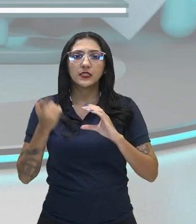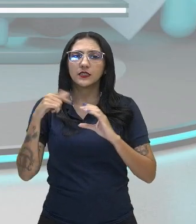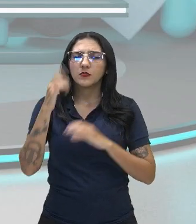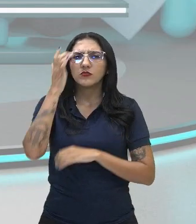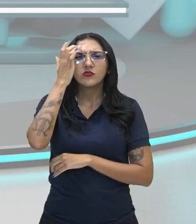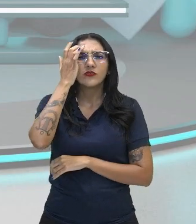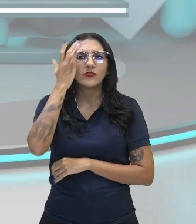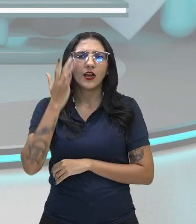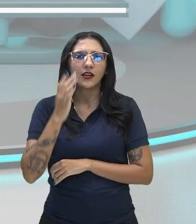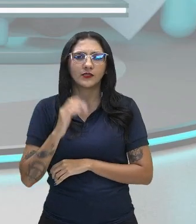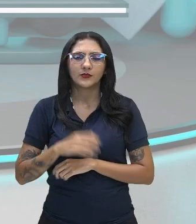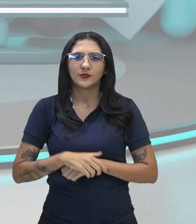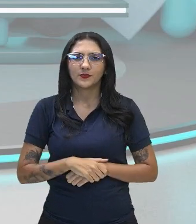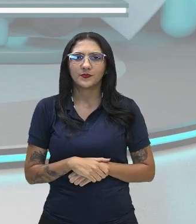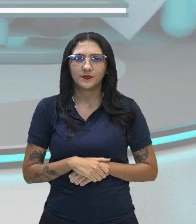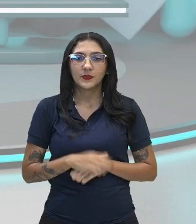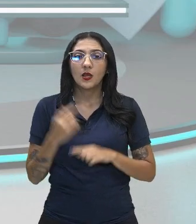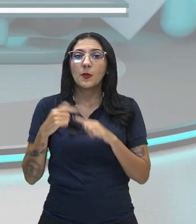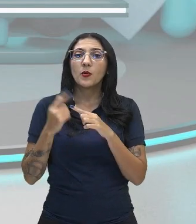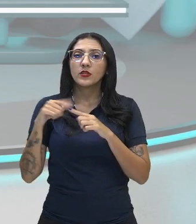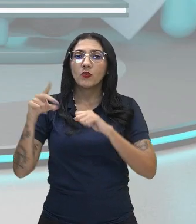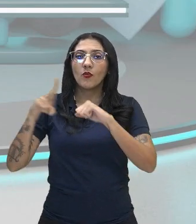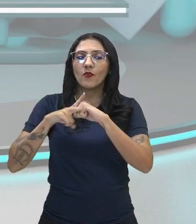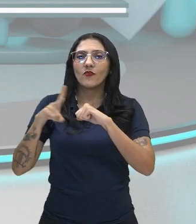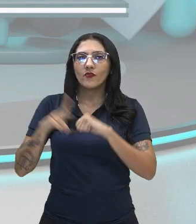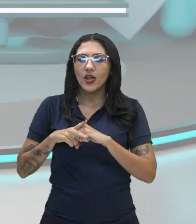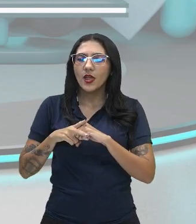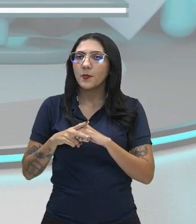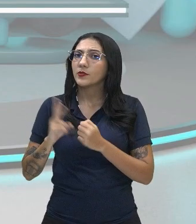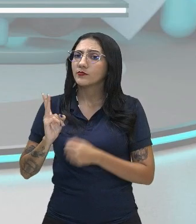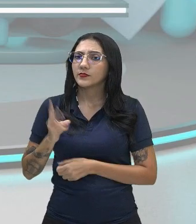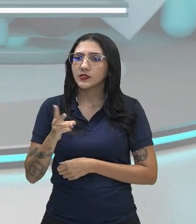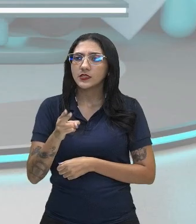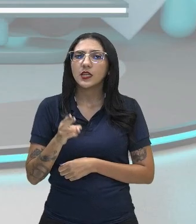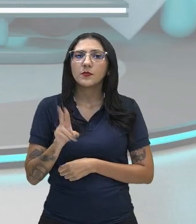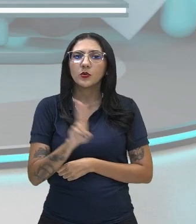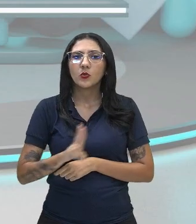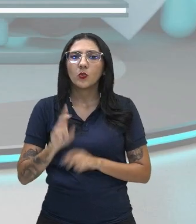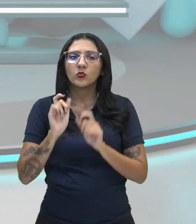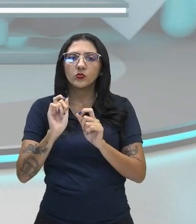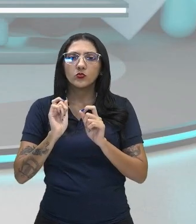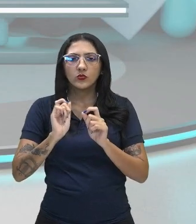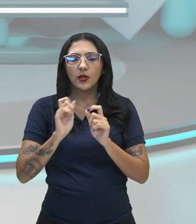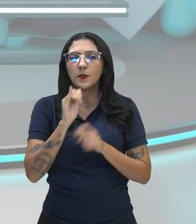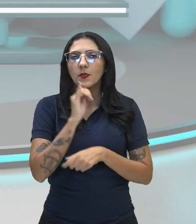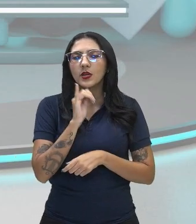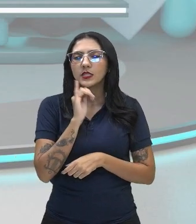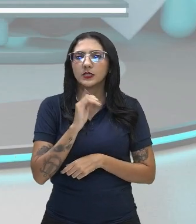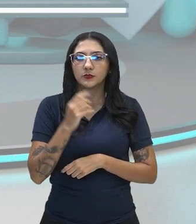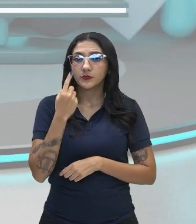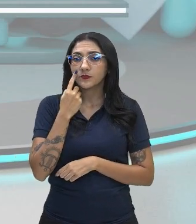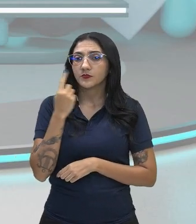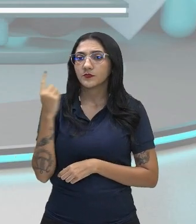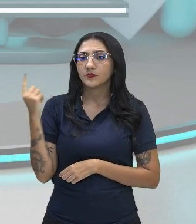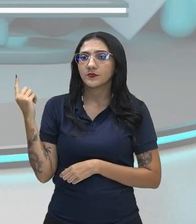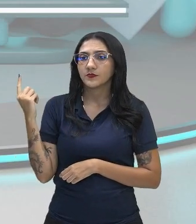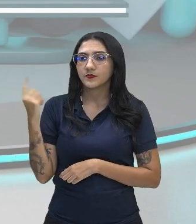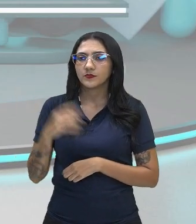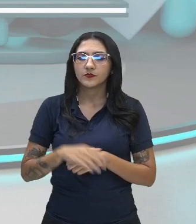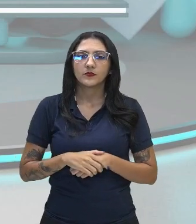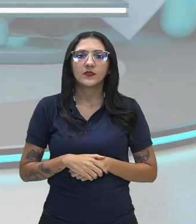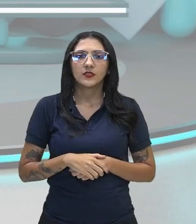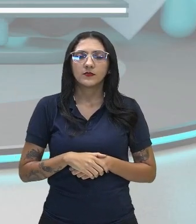você reconhecer, porque os verbos do texto injuntivo, eles estão no imperativo. Exemplo,